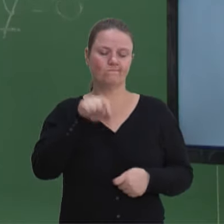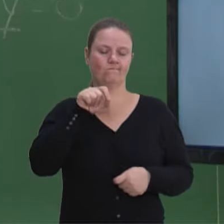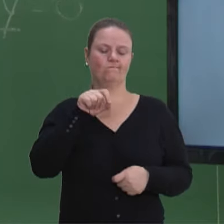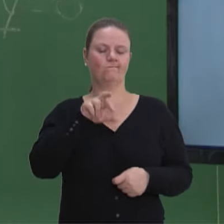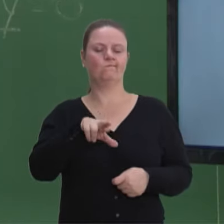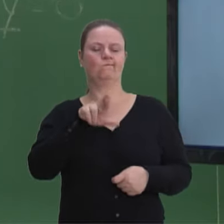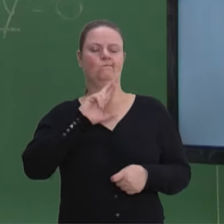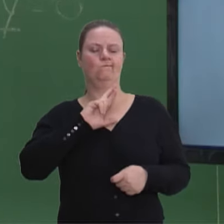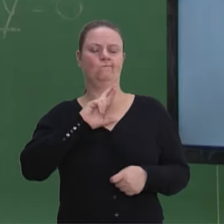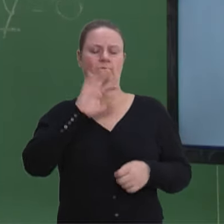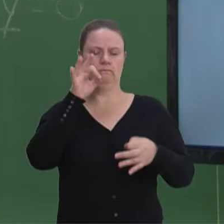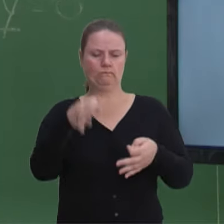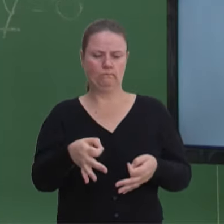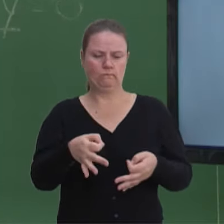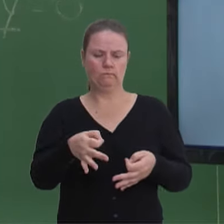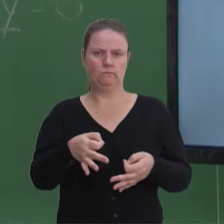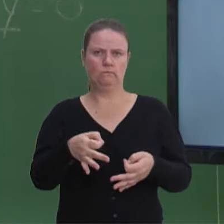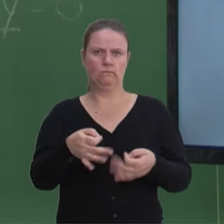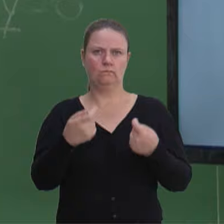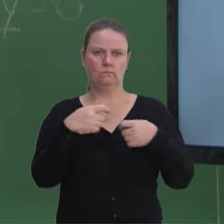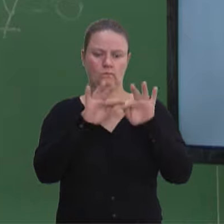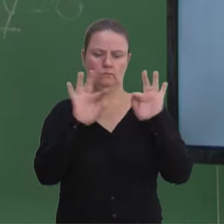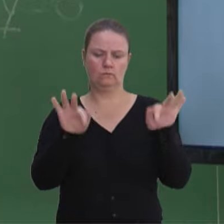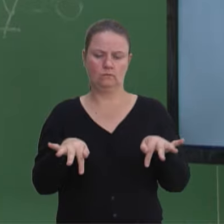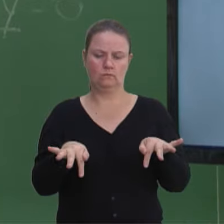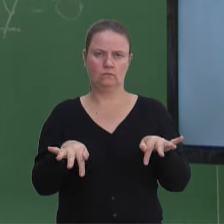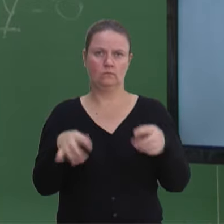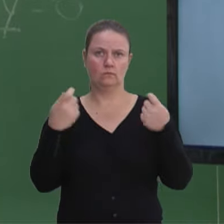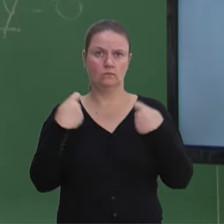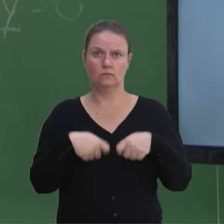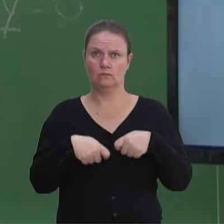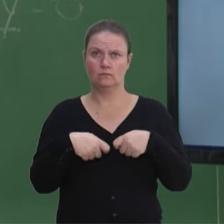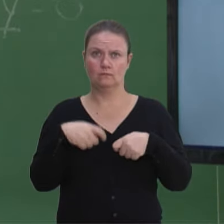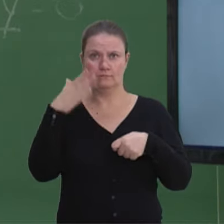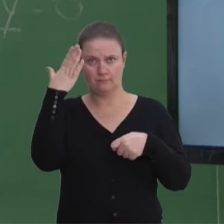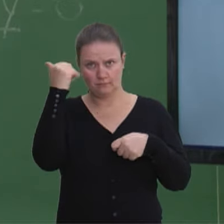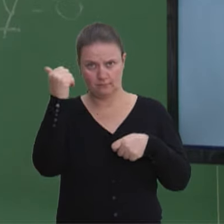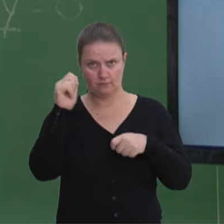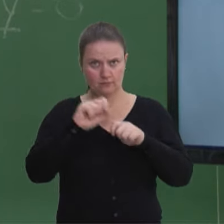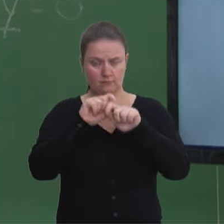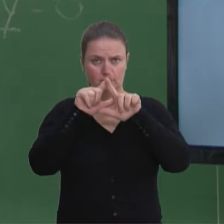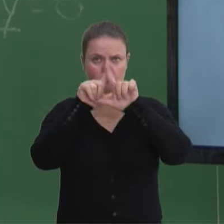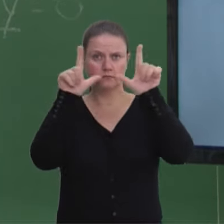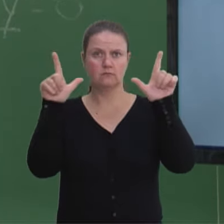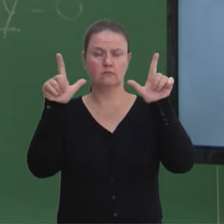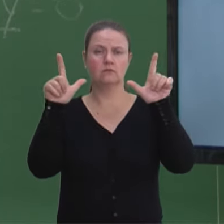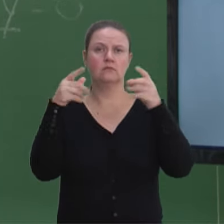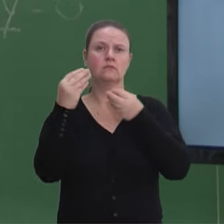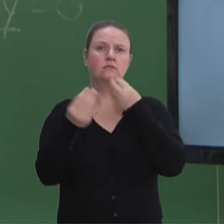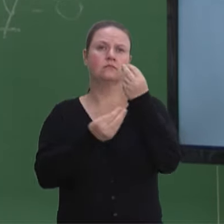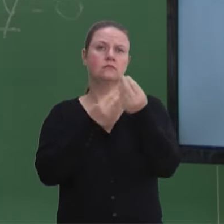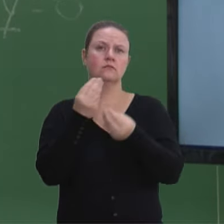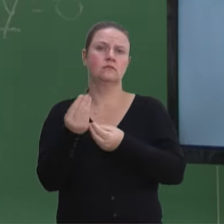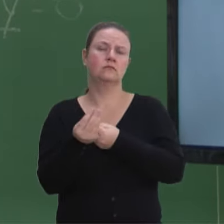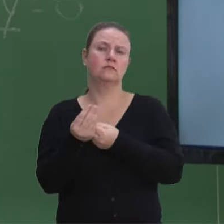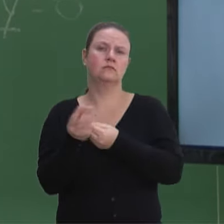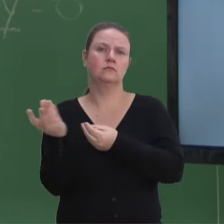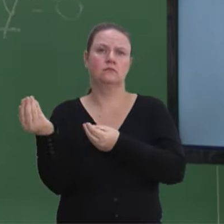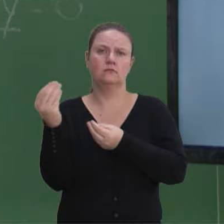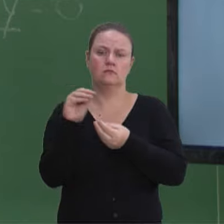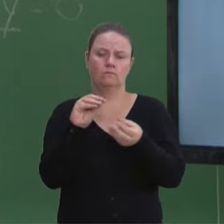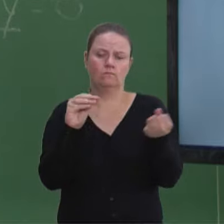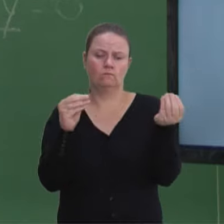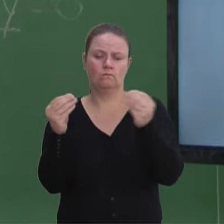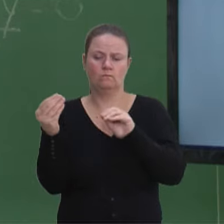dessa forma aqui. Então, é importante que eu saiba, né, como como colocar desse